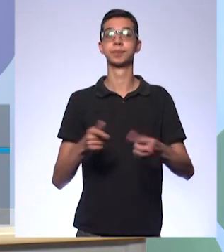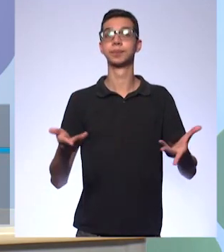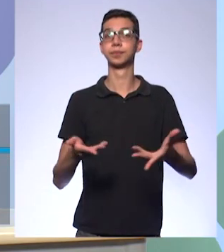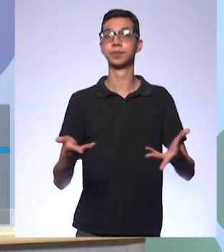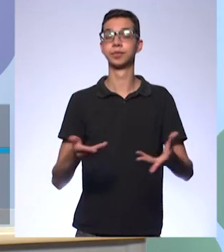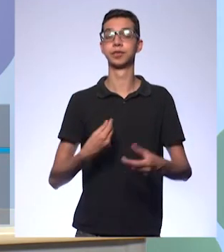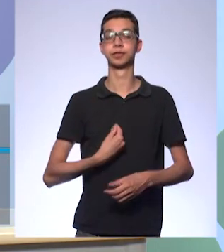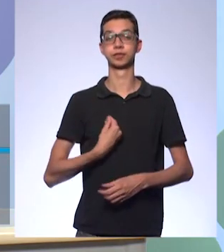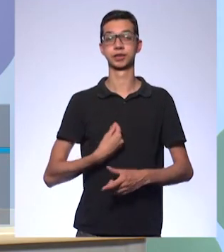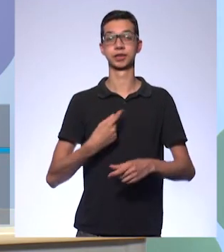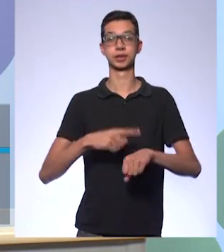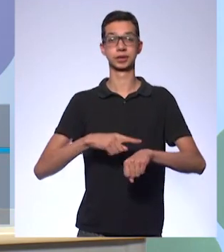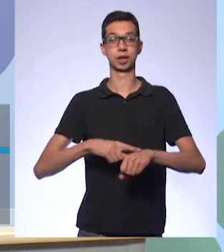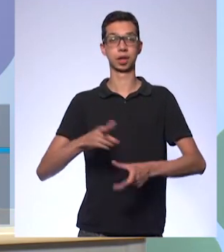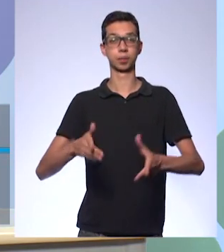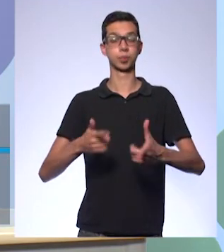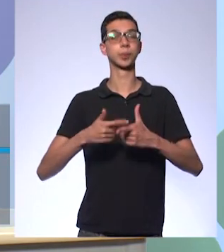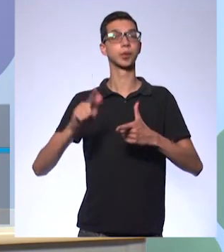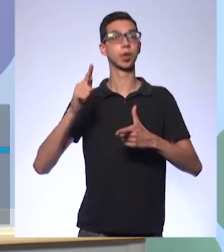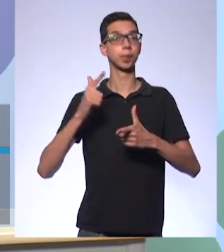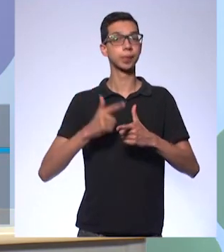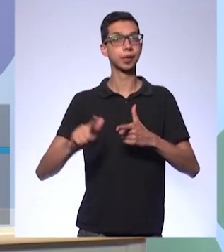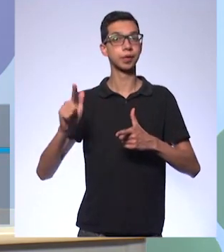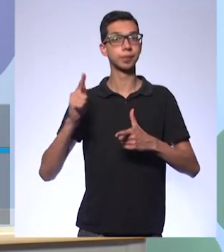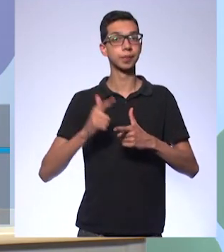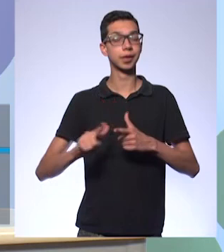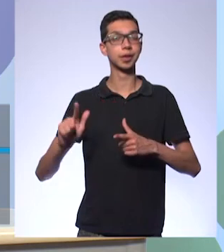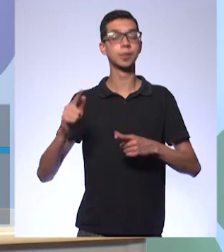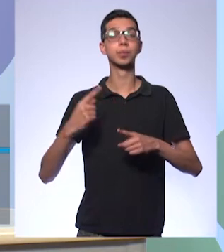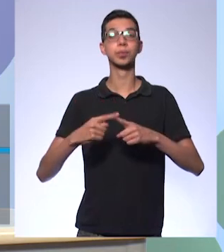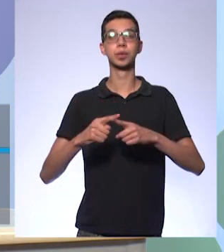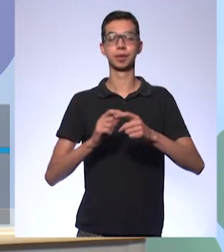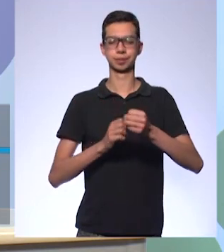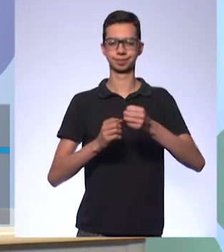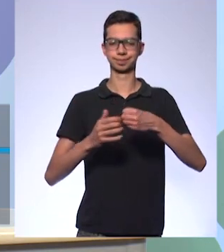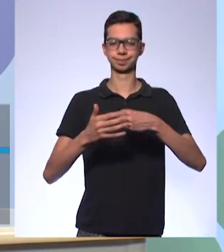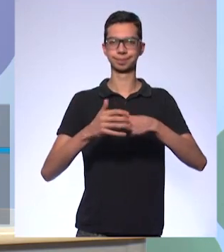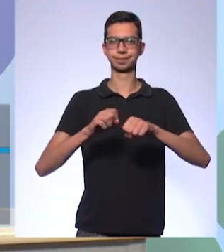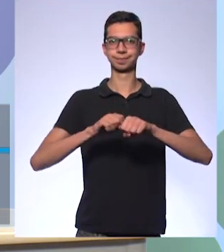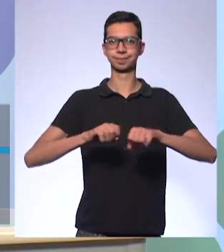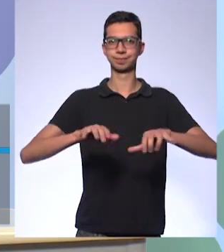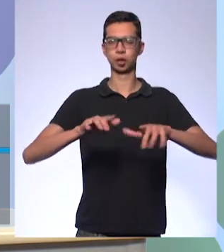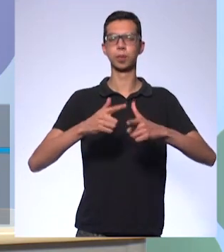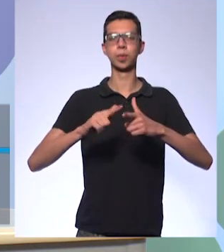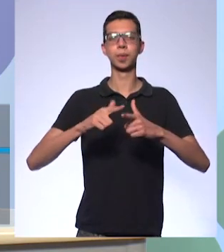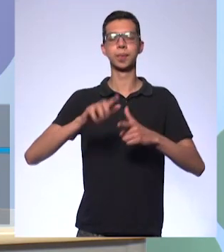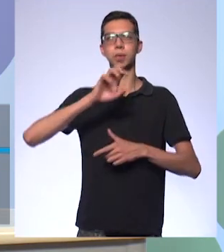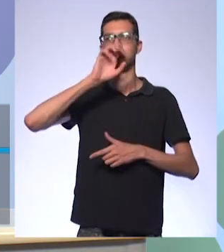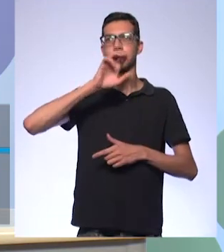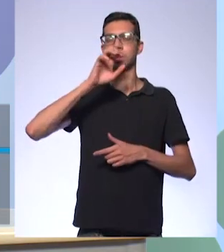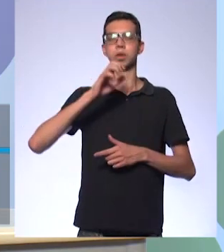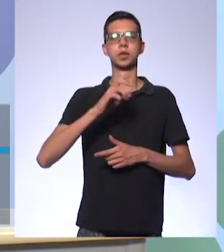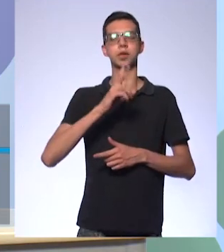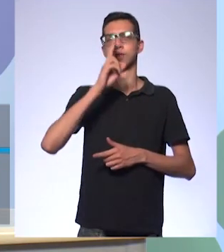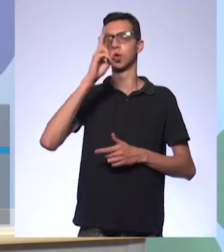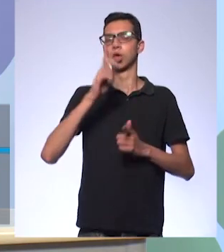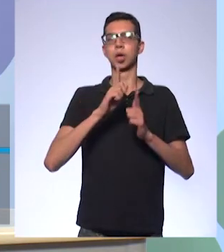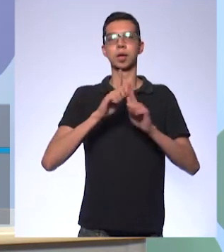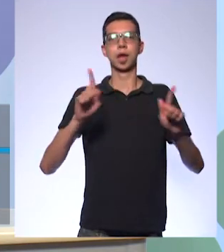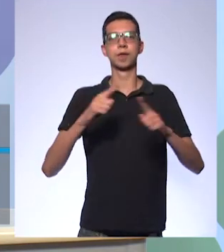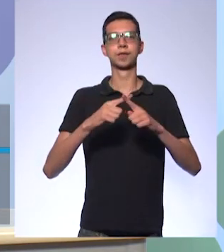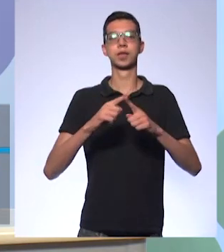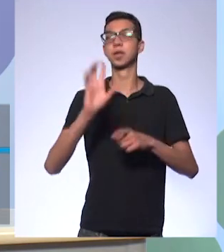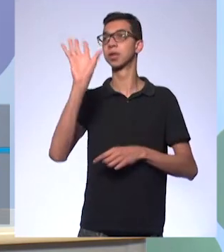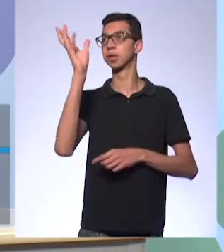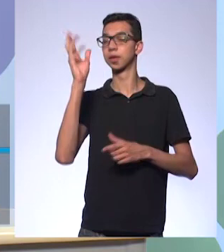esse é um grande problema, viu, Mônica? Porque nós estamos no meio de uma pandemia e os problemas respiratórios sendo agravados por conta do clima, a gente